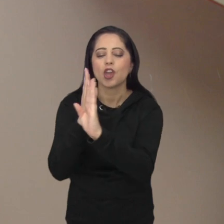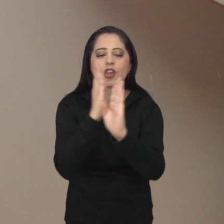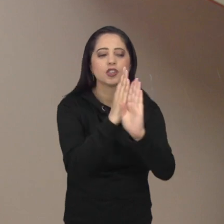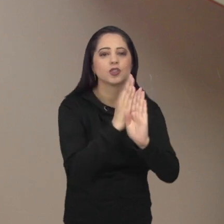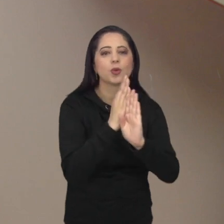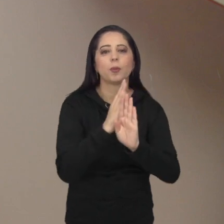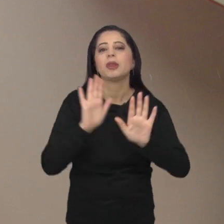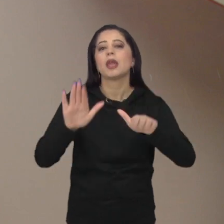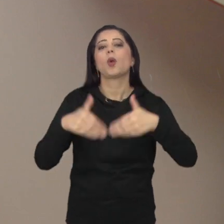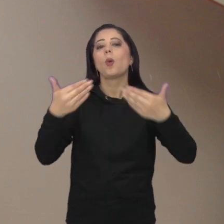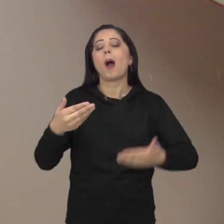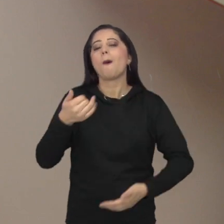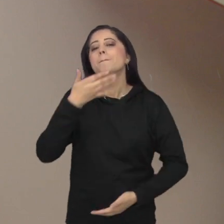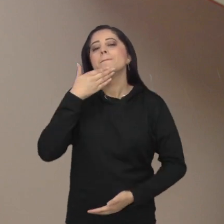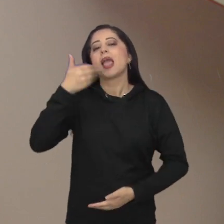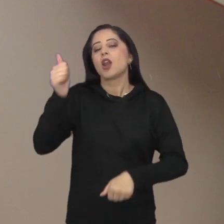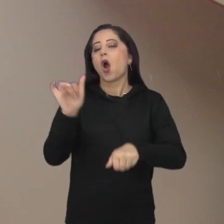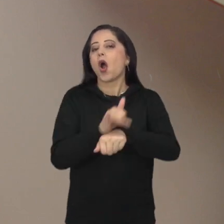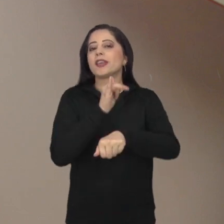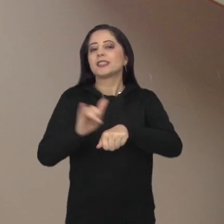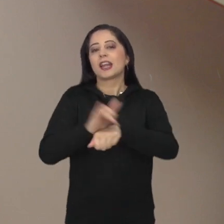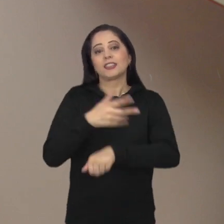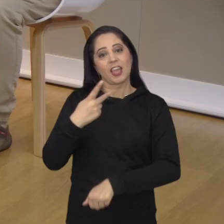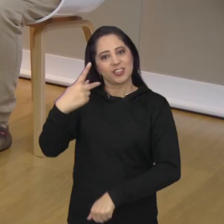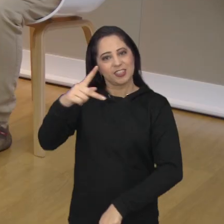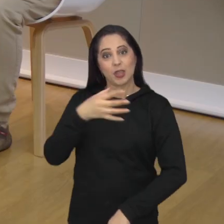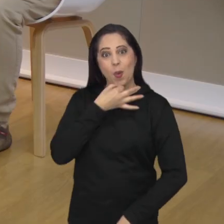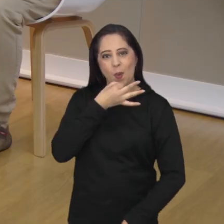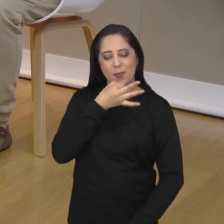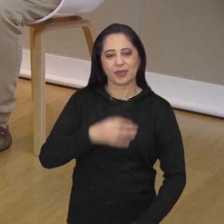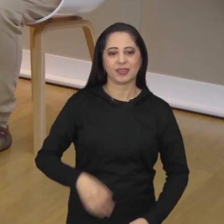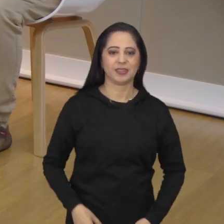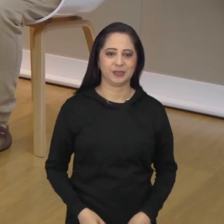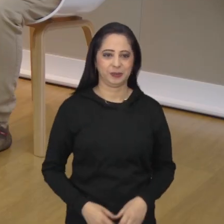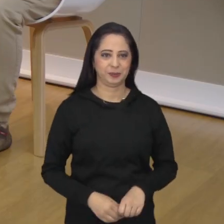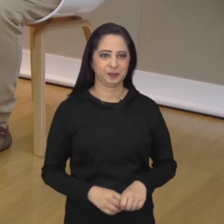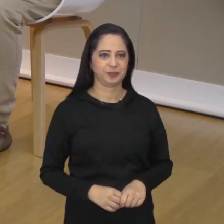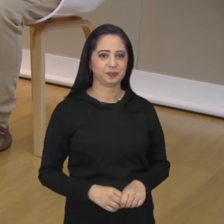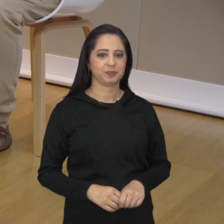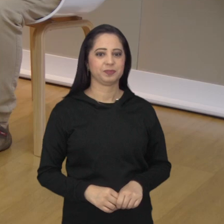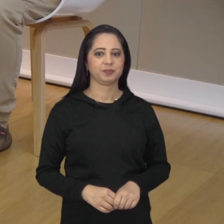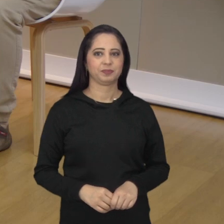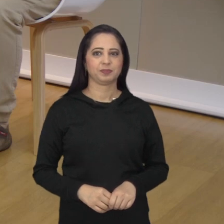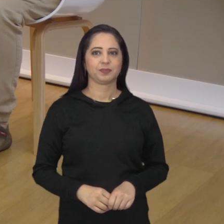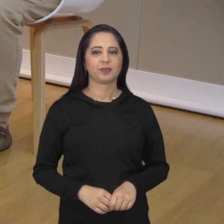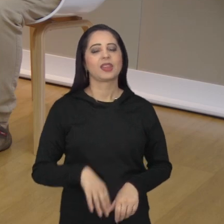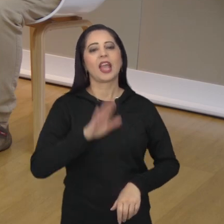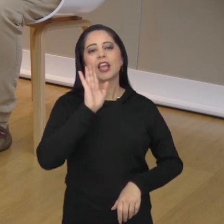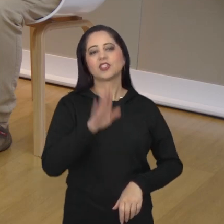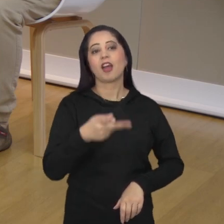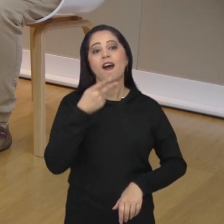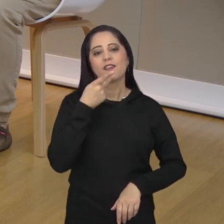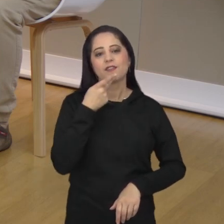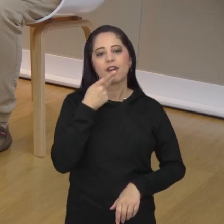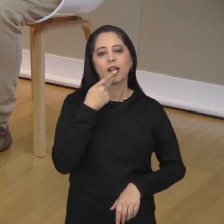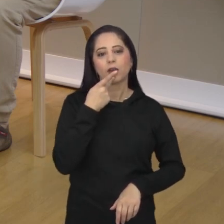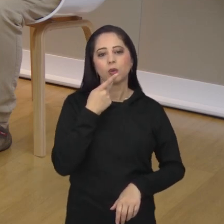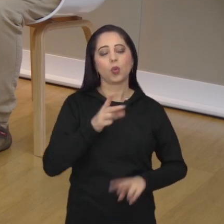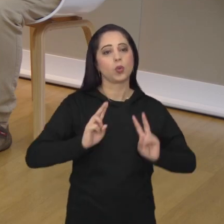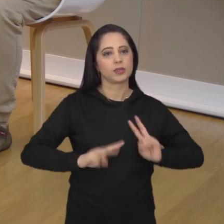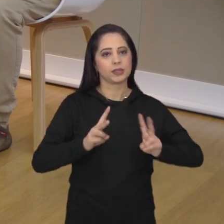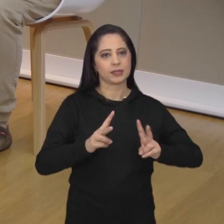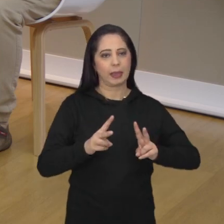qual funciona melhor para o seu estilo de vida. Professor Sérgio, já que falamos aqui daquela posição lótus,